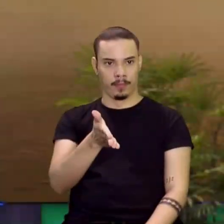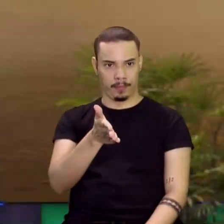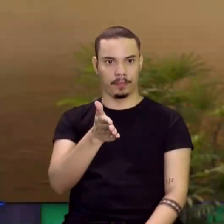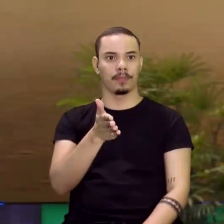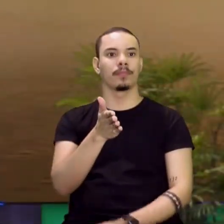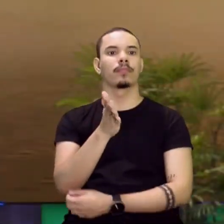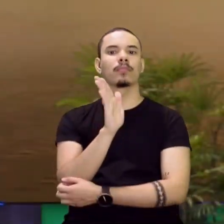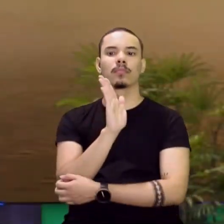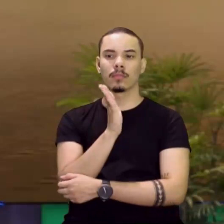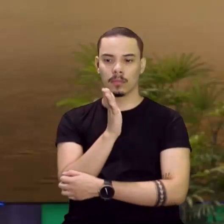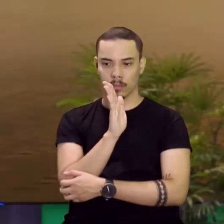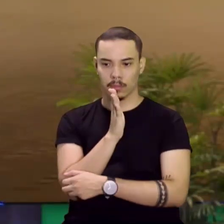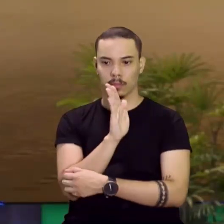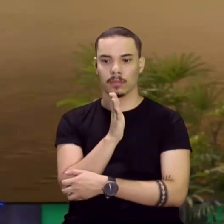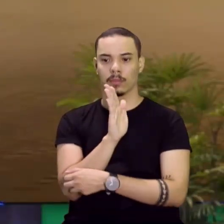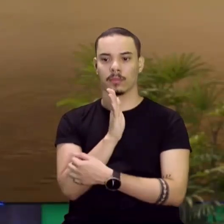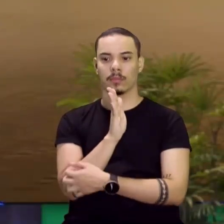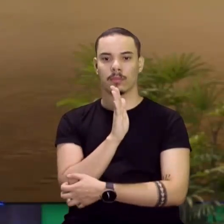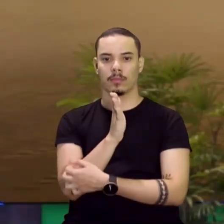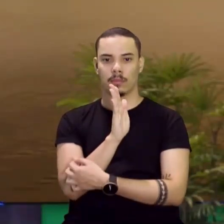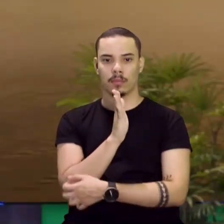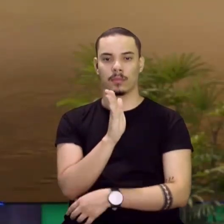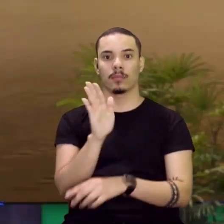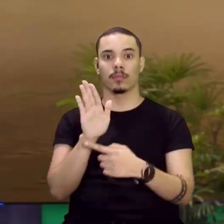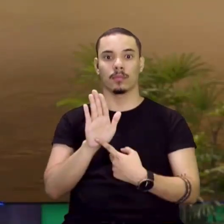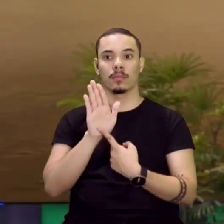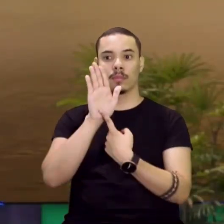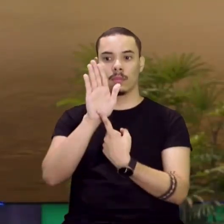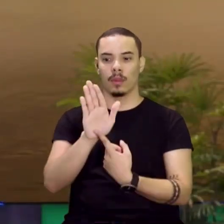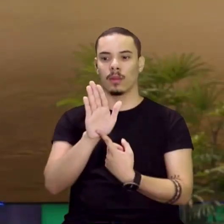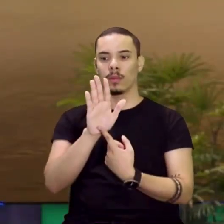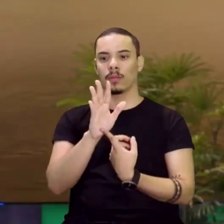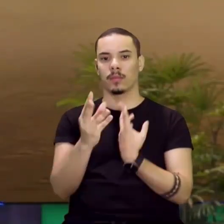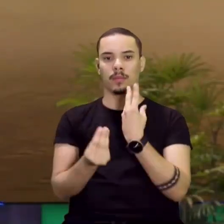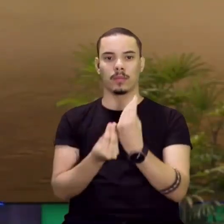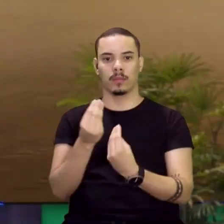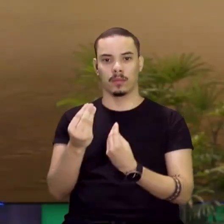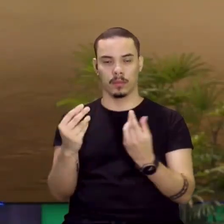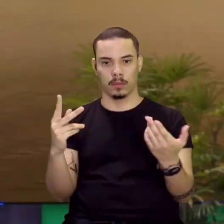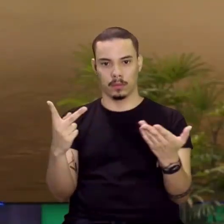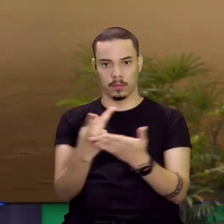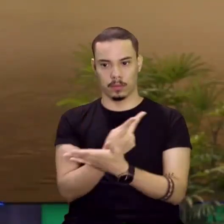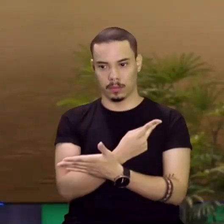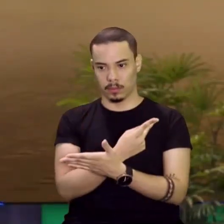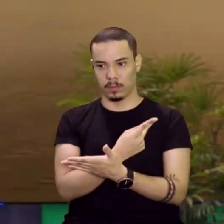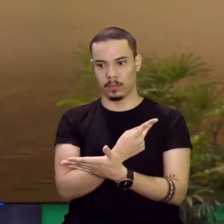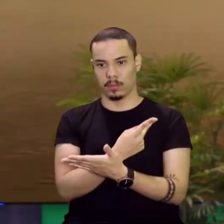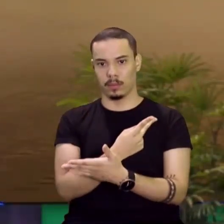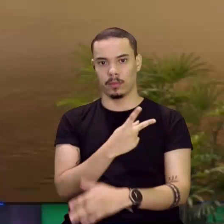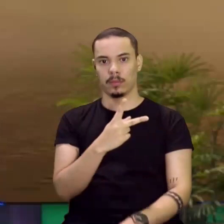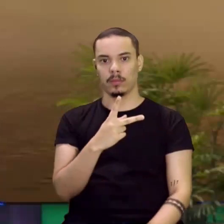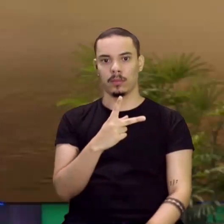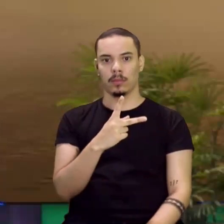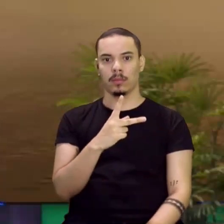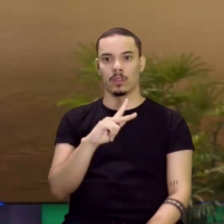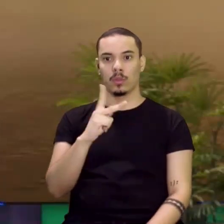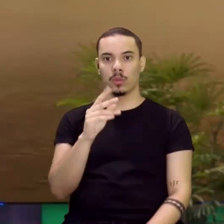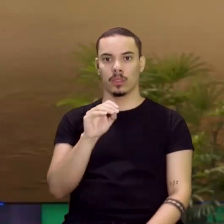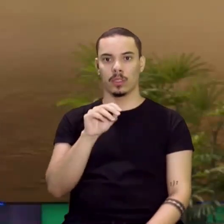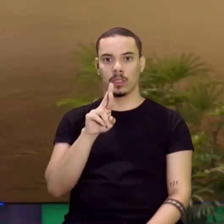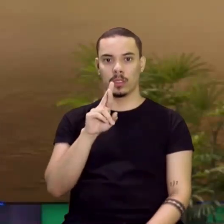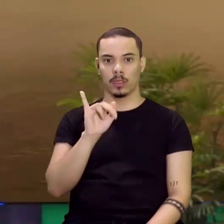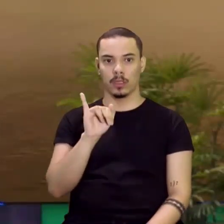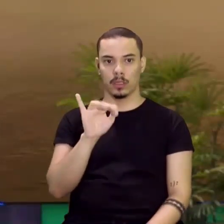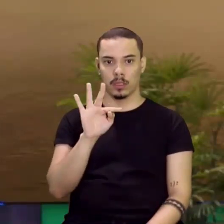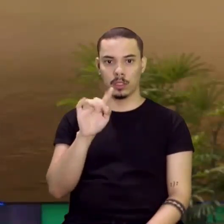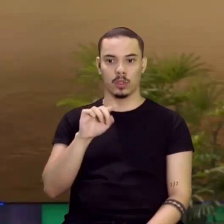Já mesmo, professor? Já. Mostrando um corte na horizontal, falei horizontal,